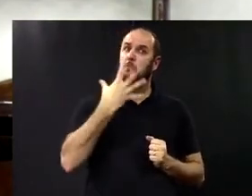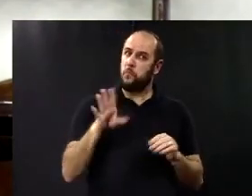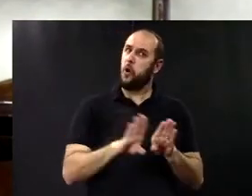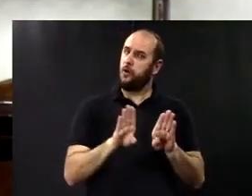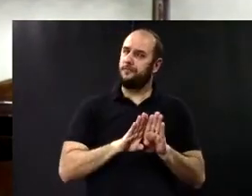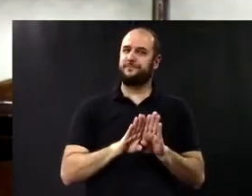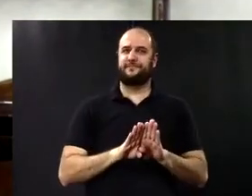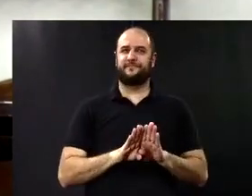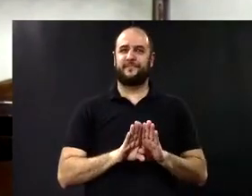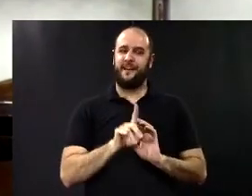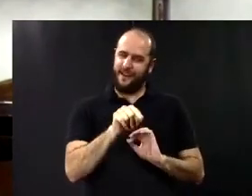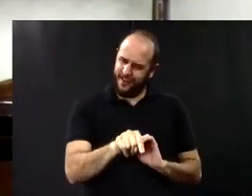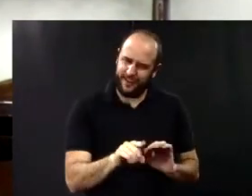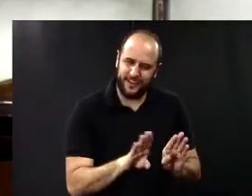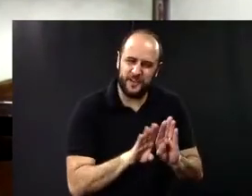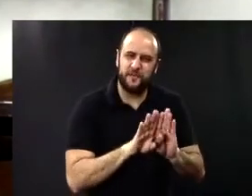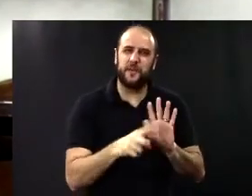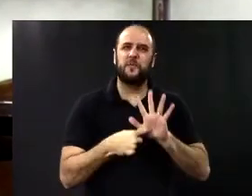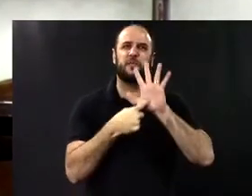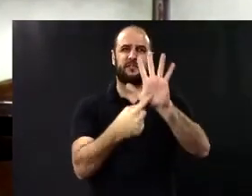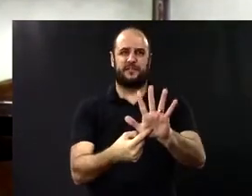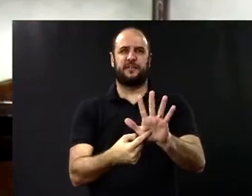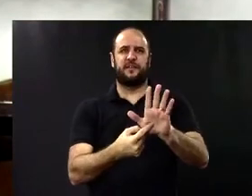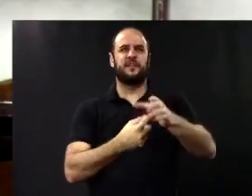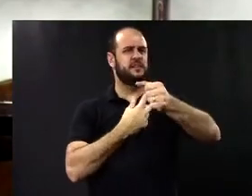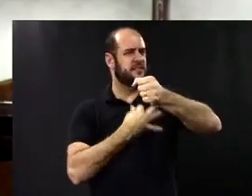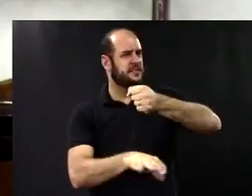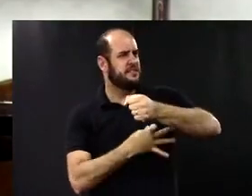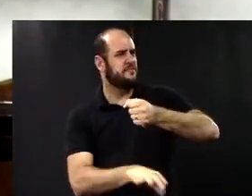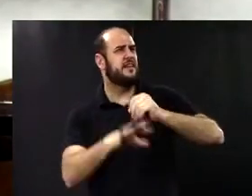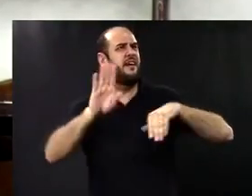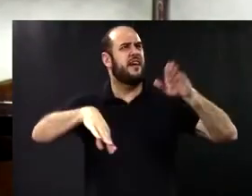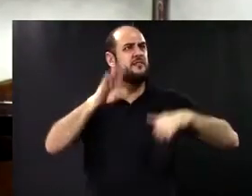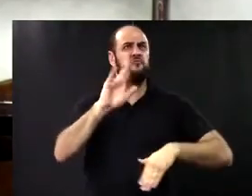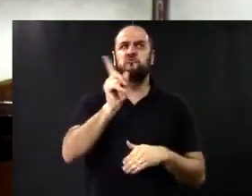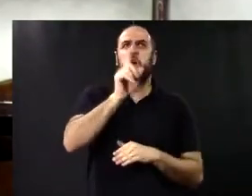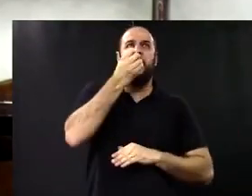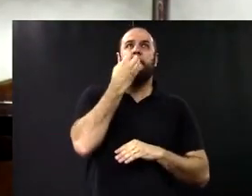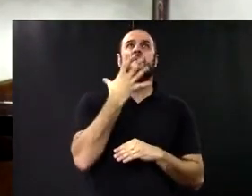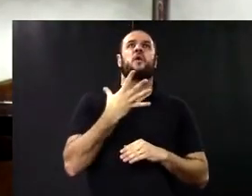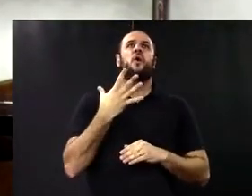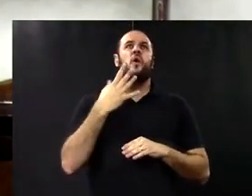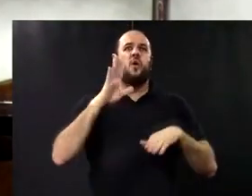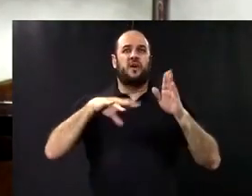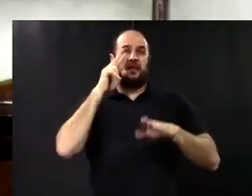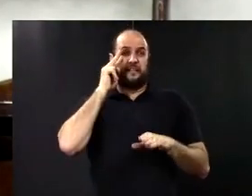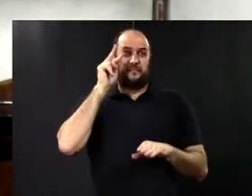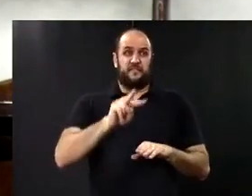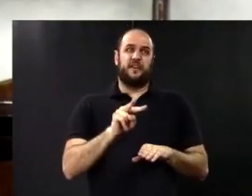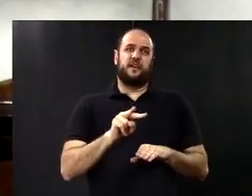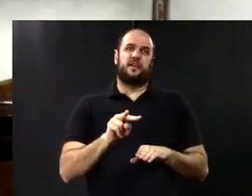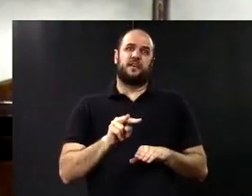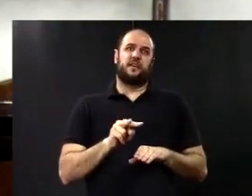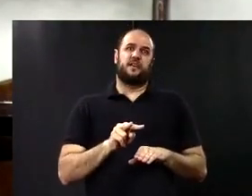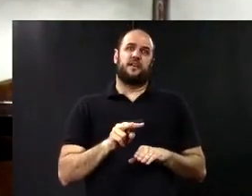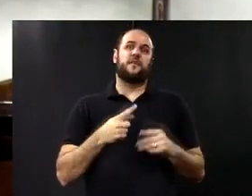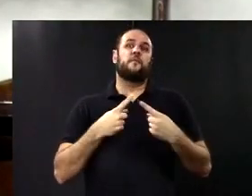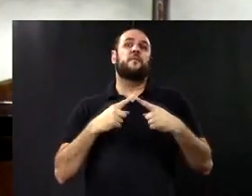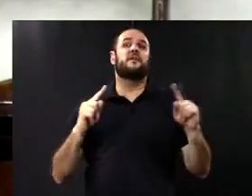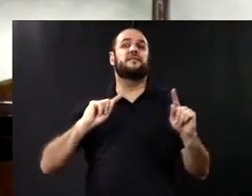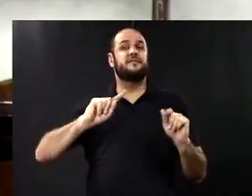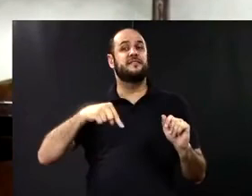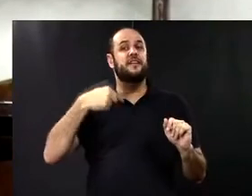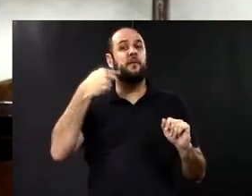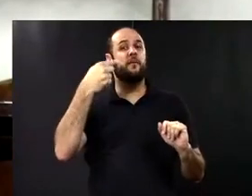mostrando também isso, que por mais que a disciplina não seja tão boa aos nossos olhos, ela